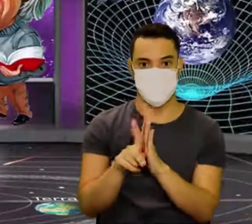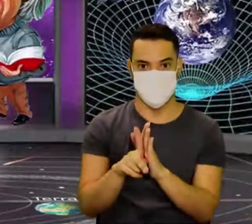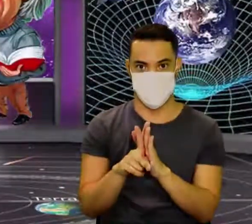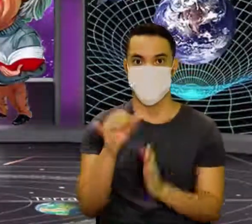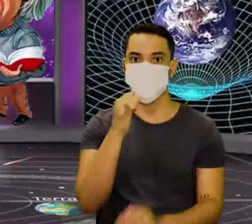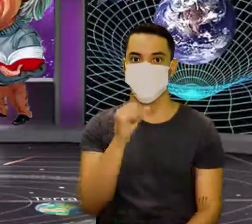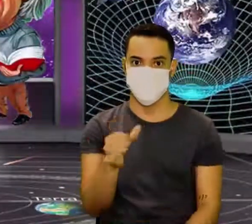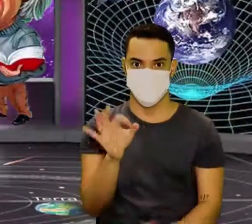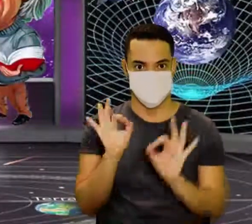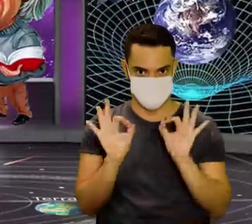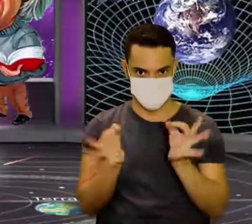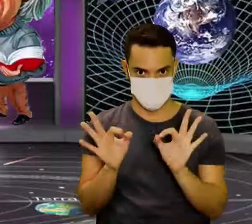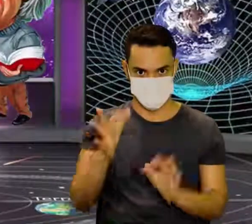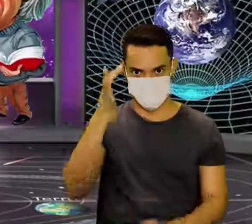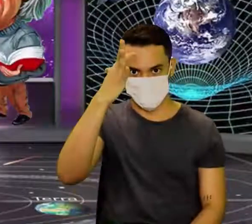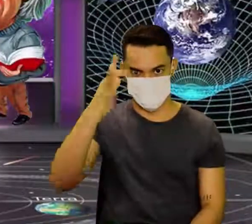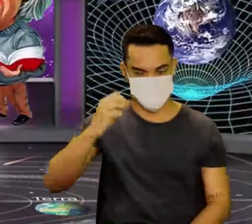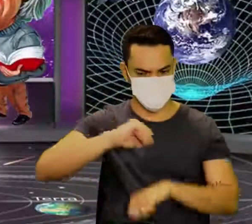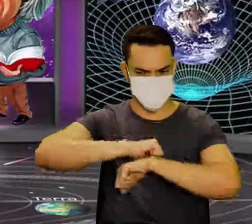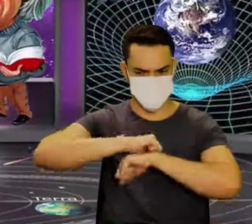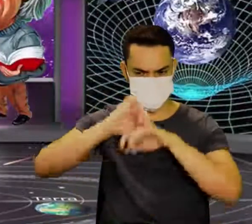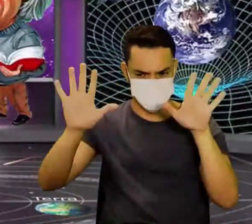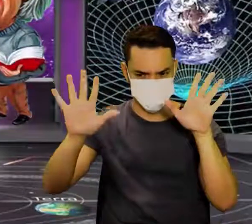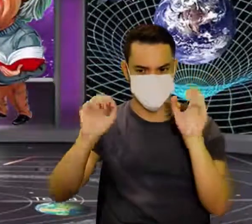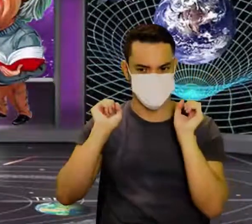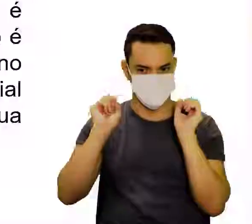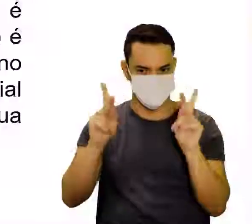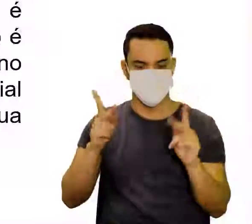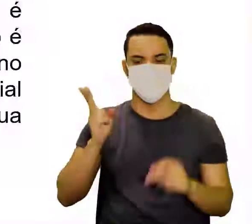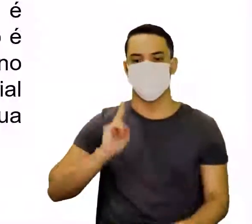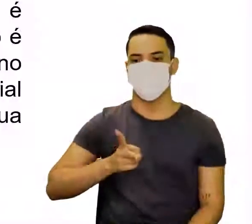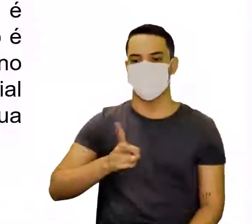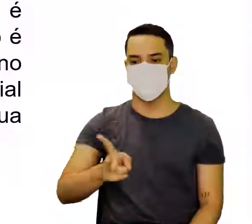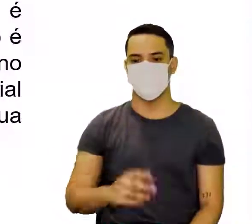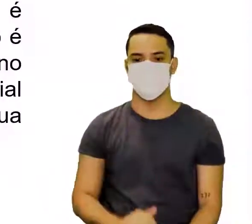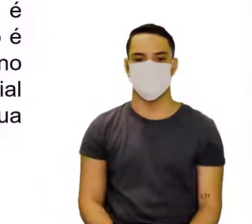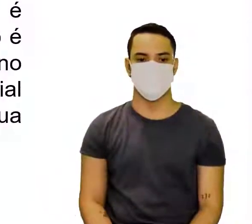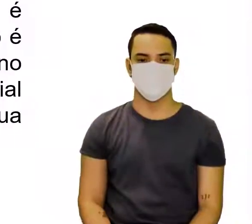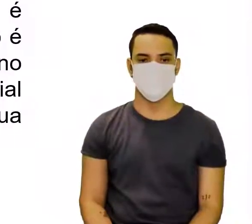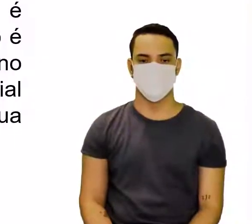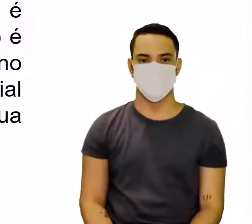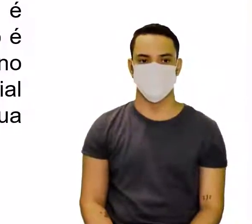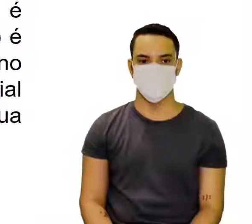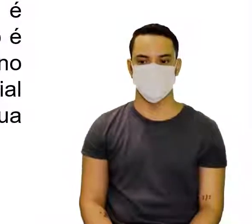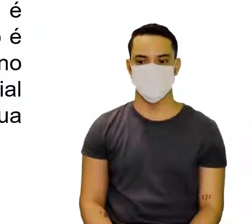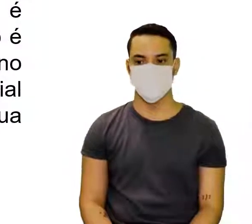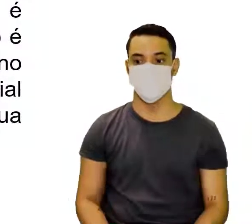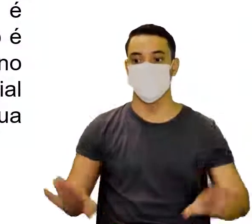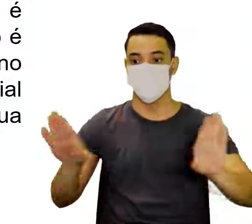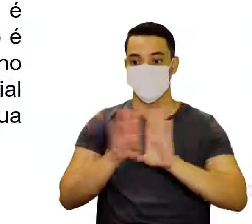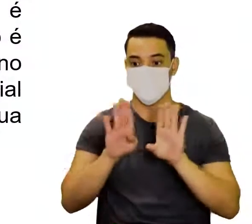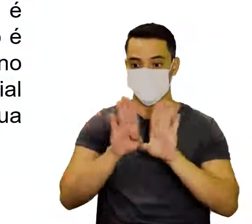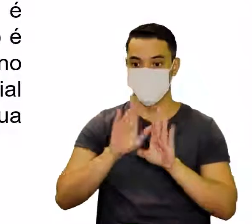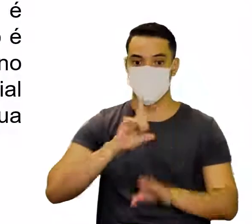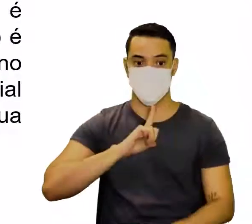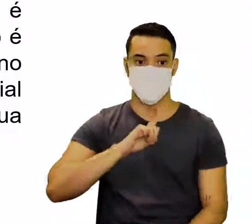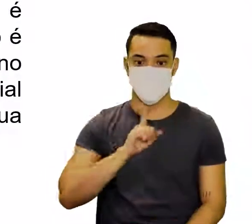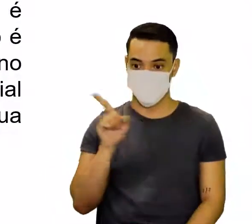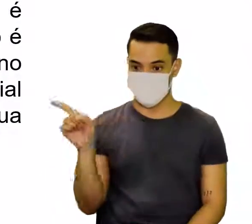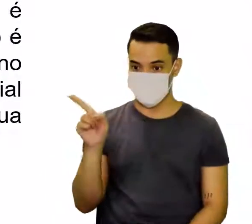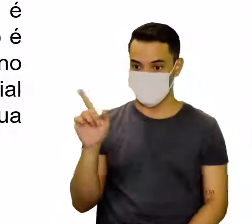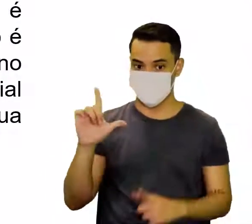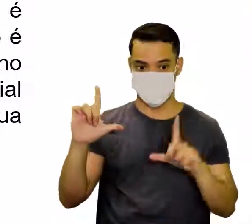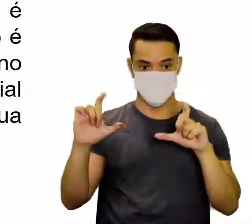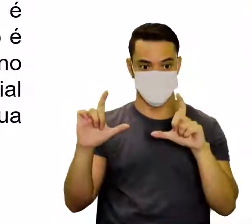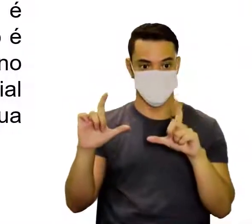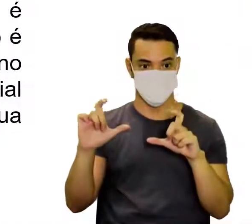corrente elétrica. Entendido isso? Ok? Vamos continuar, olha só. Aqui nós temos uma figurinha, nós temos